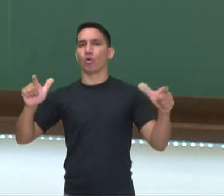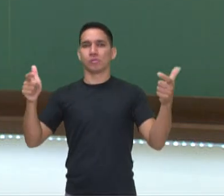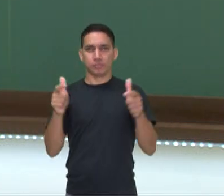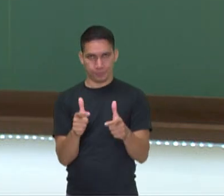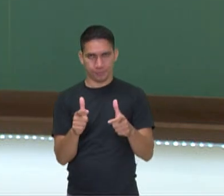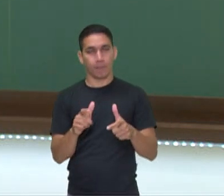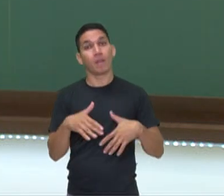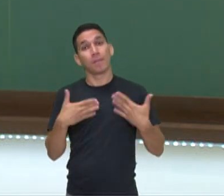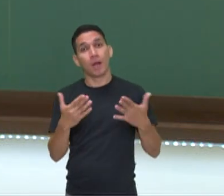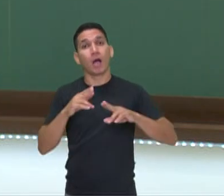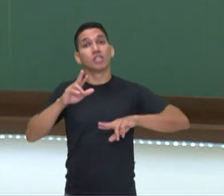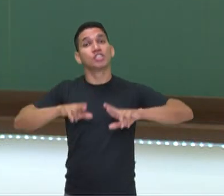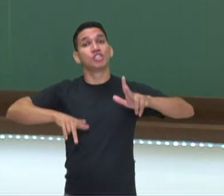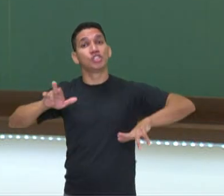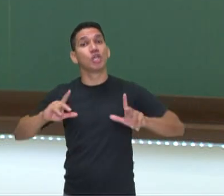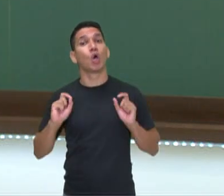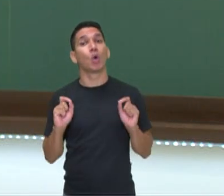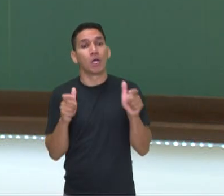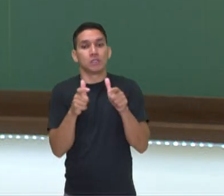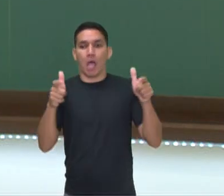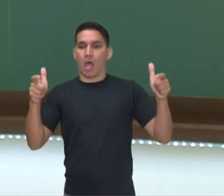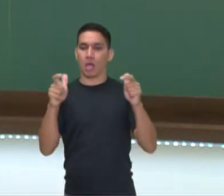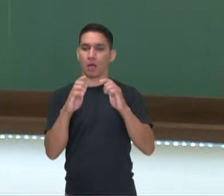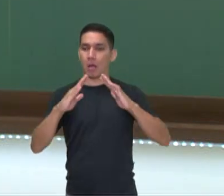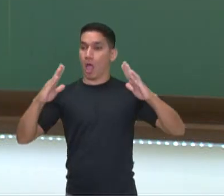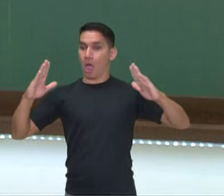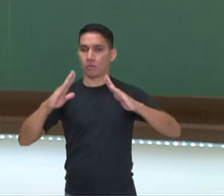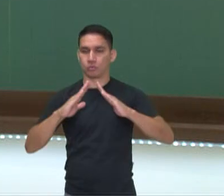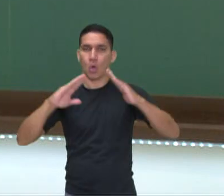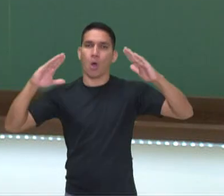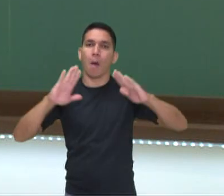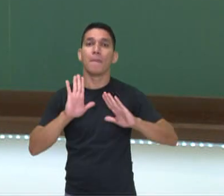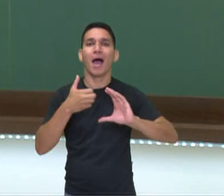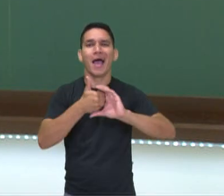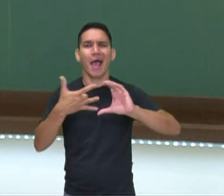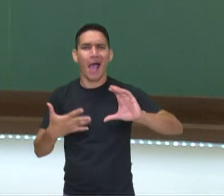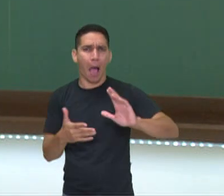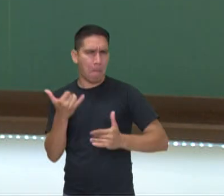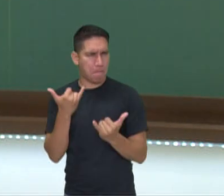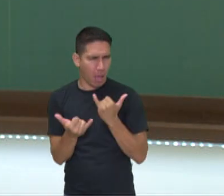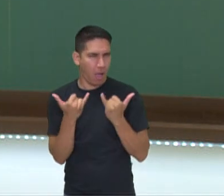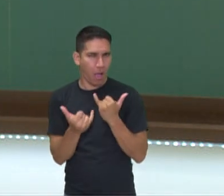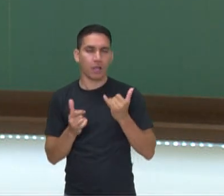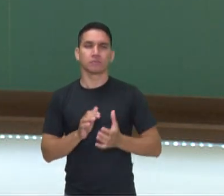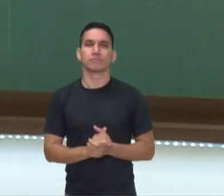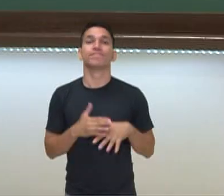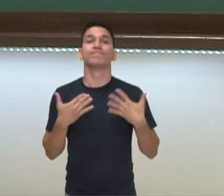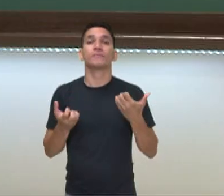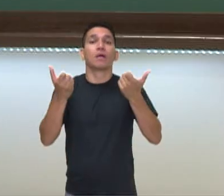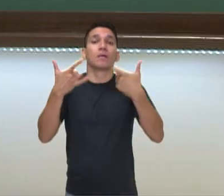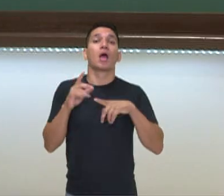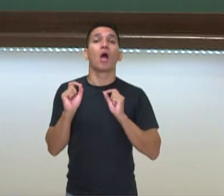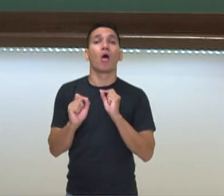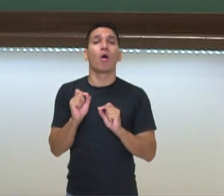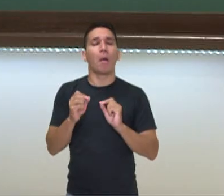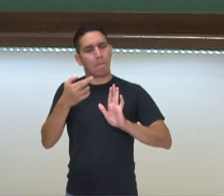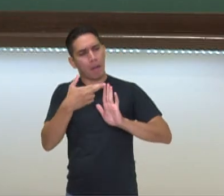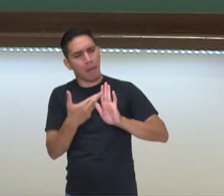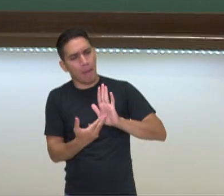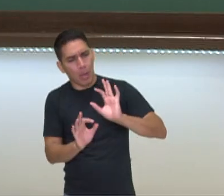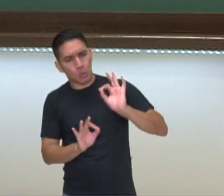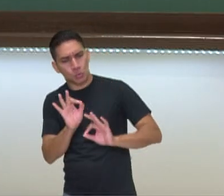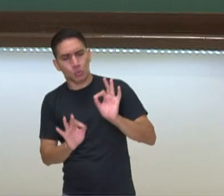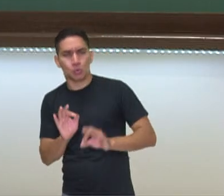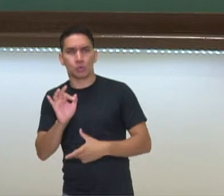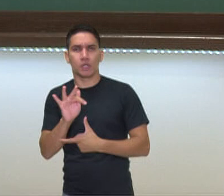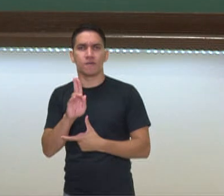se diferir em tamanho, porém, as suas características são muito parecidas. E quando a gente fala em regularização fundiária, é